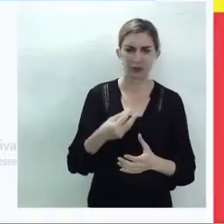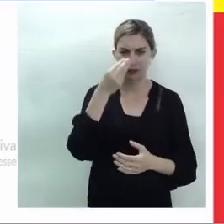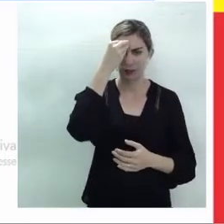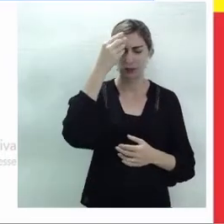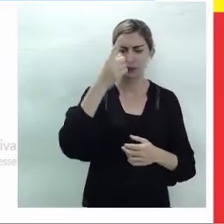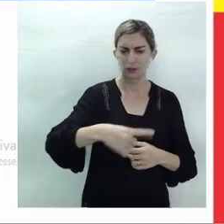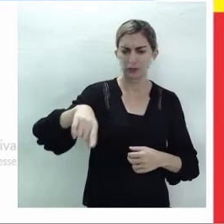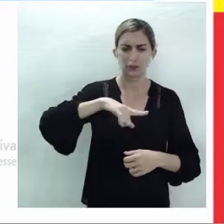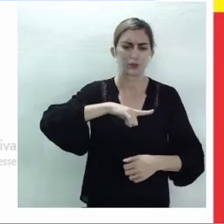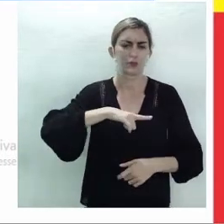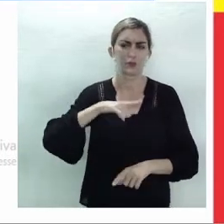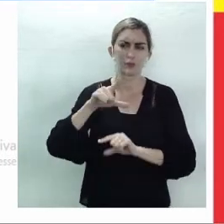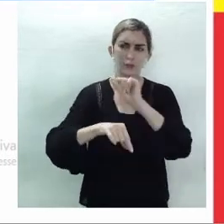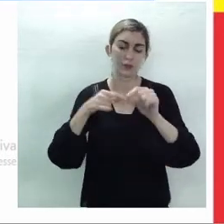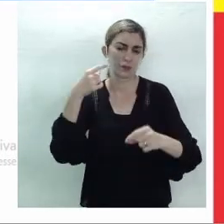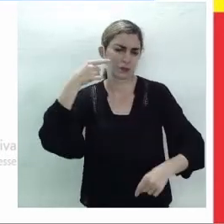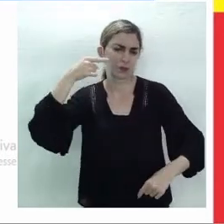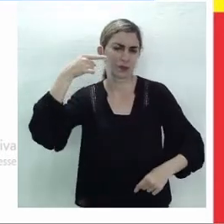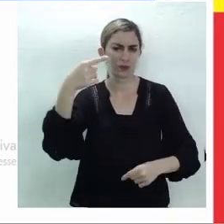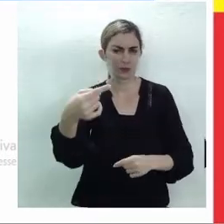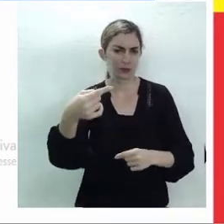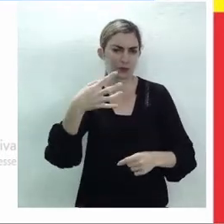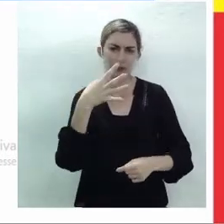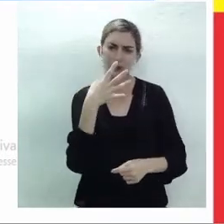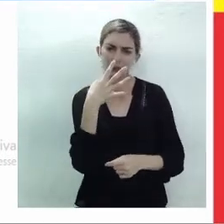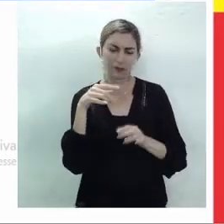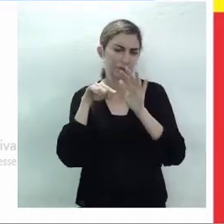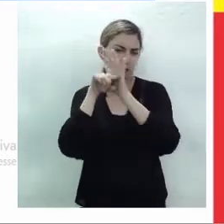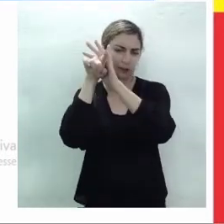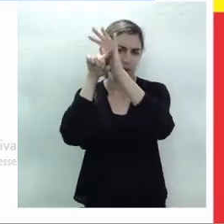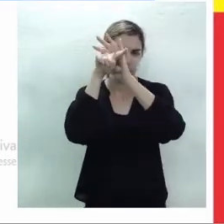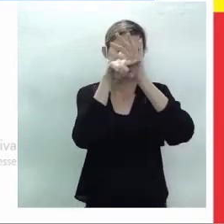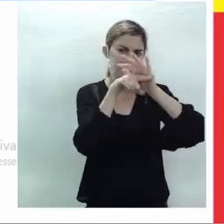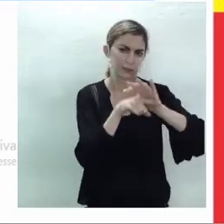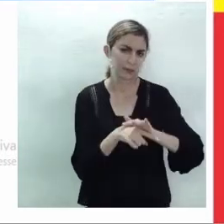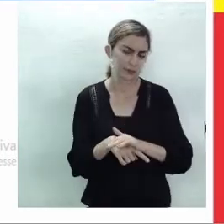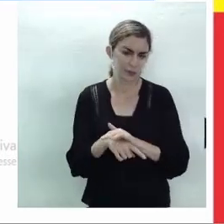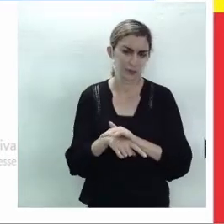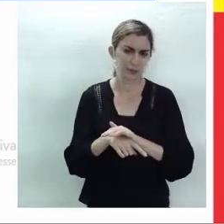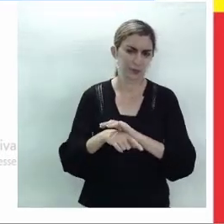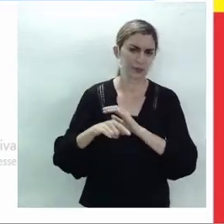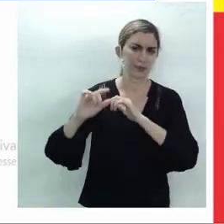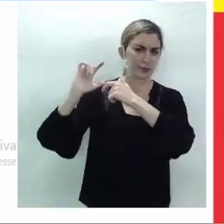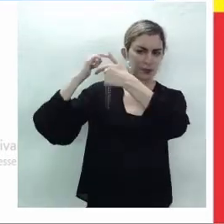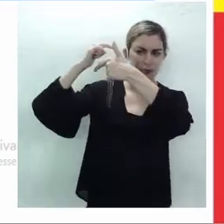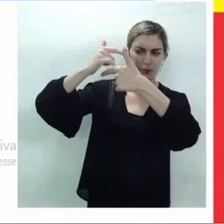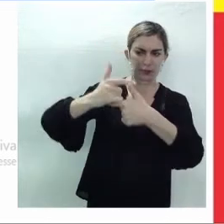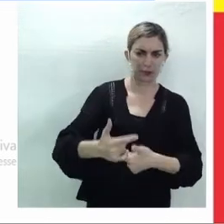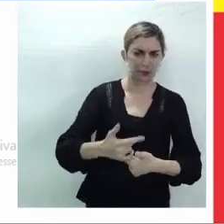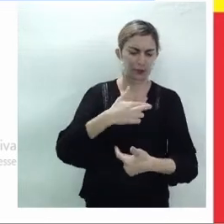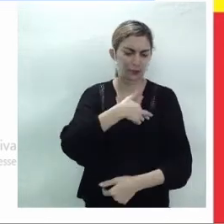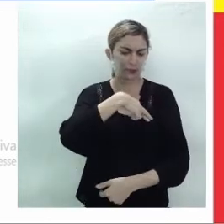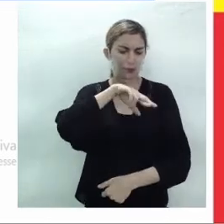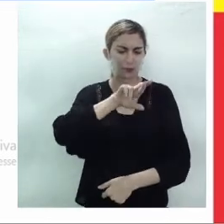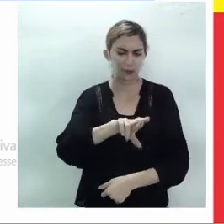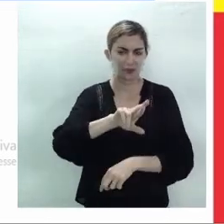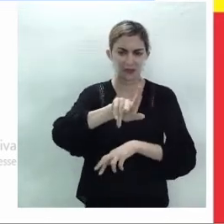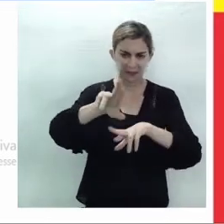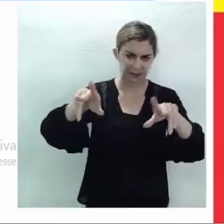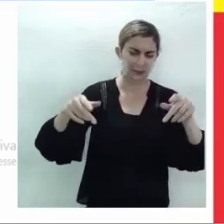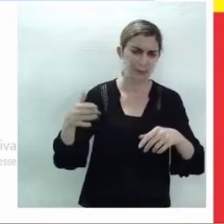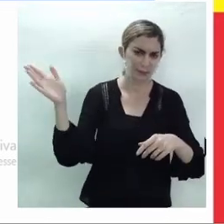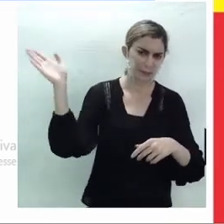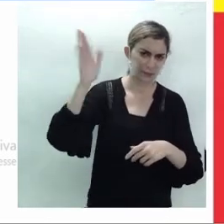fixamente, nós temos o seguinte, vejam aí, observe, analise os membros de tradições religiosas